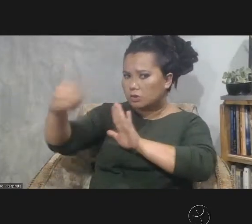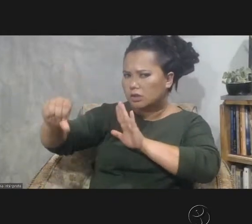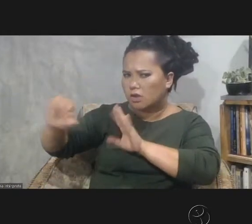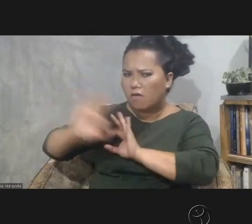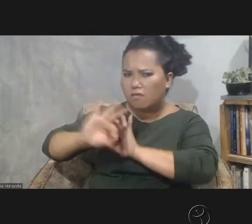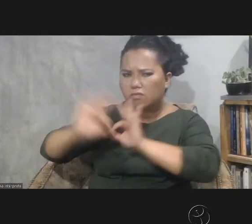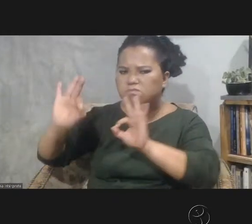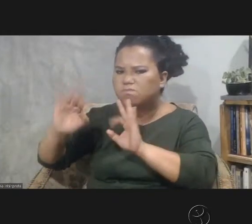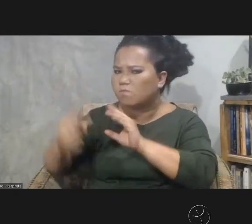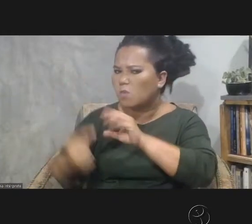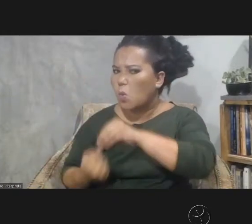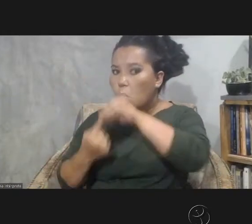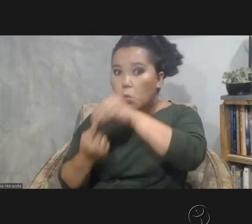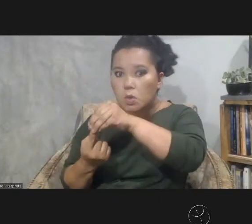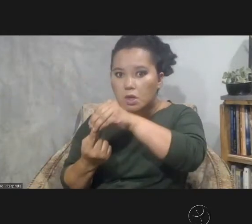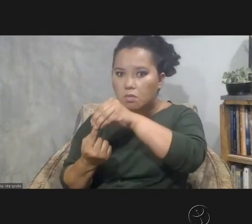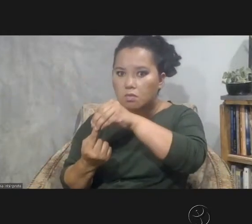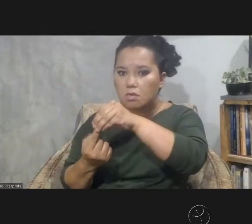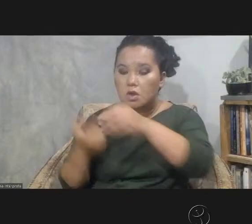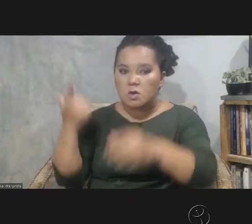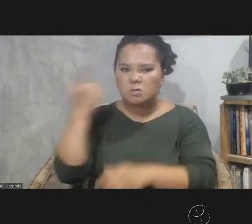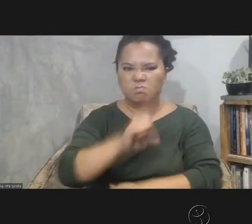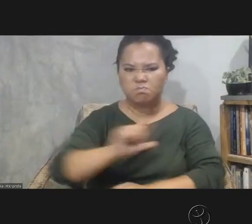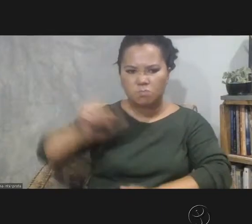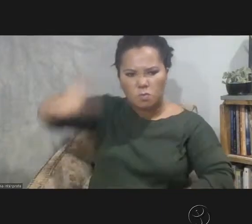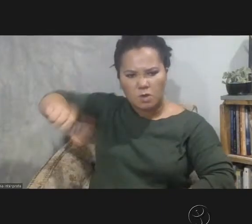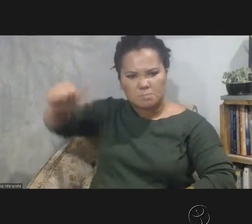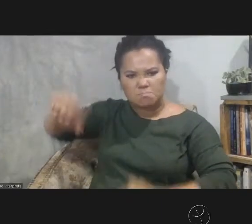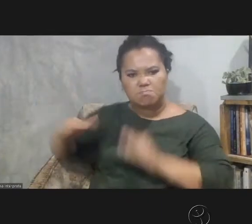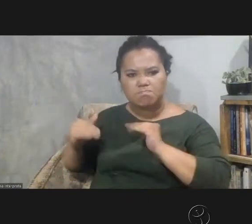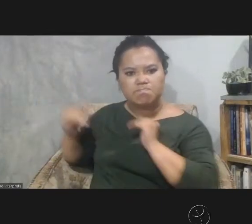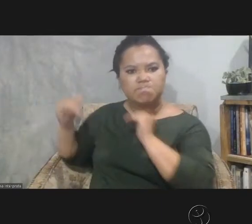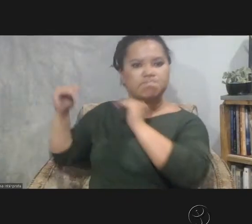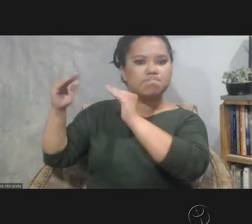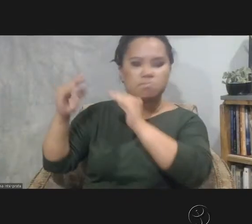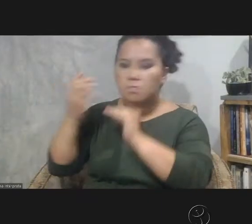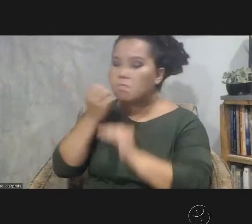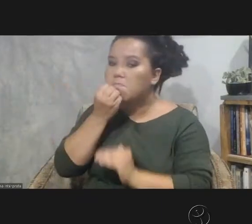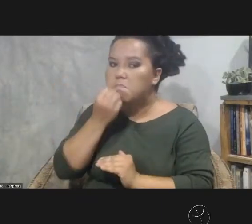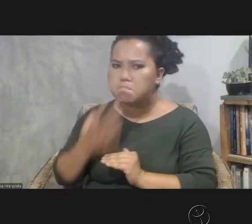época, em qualidade e em escala.